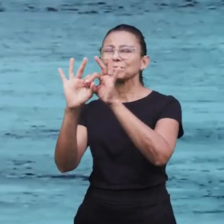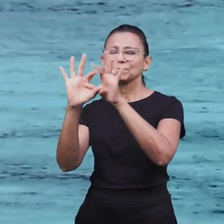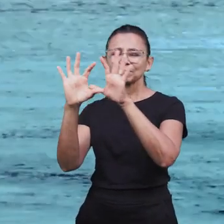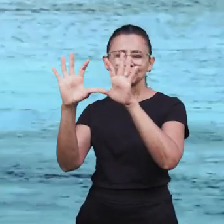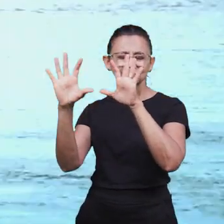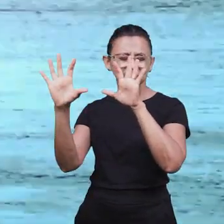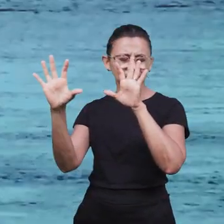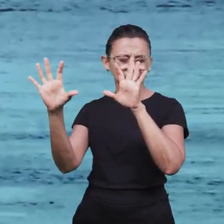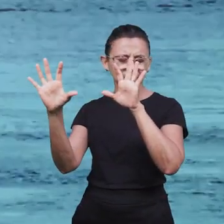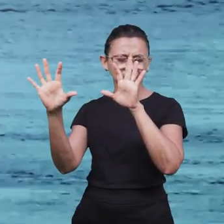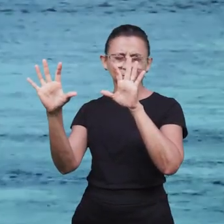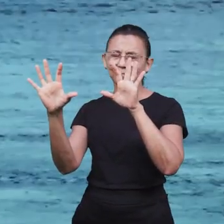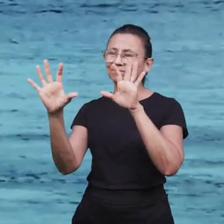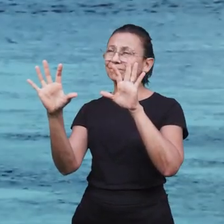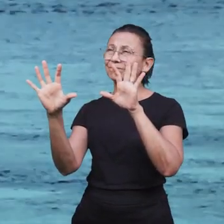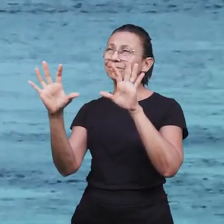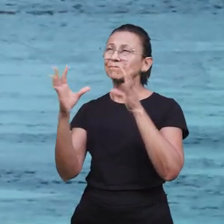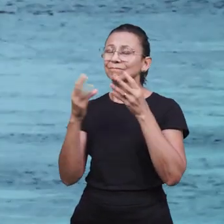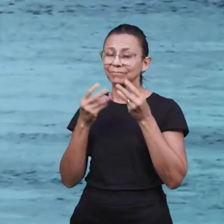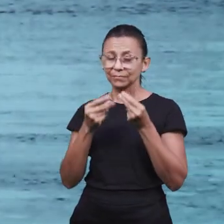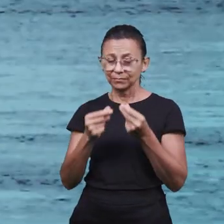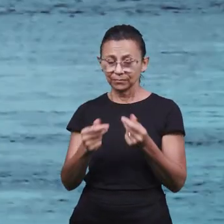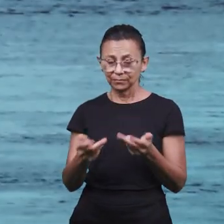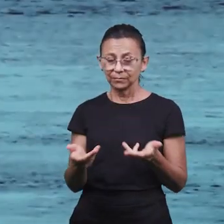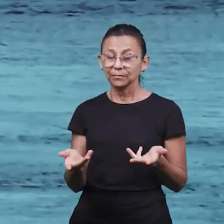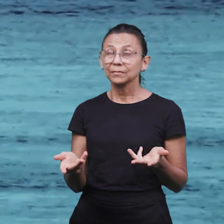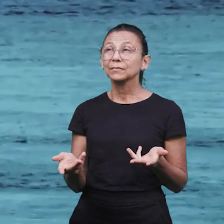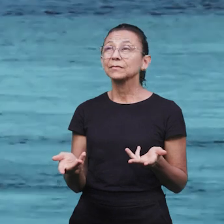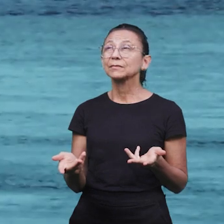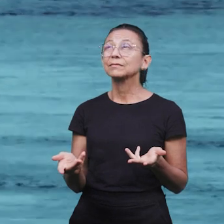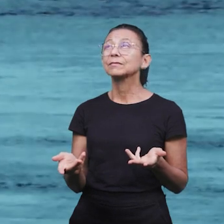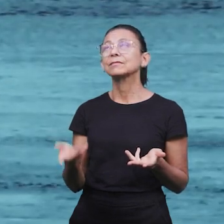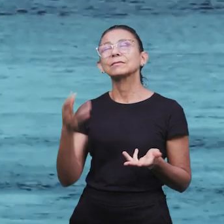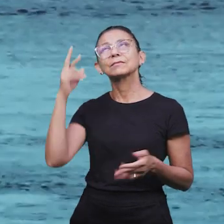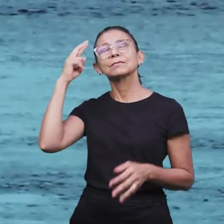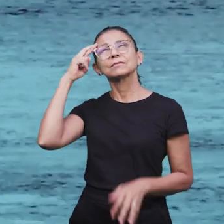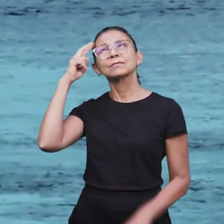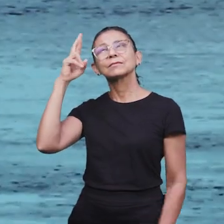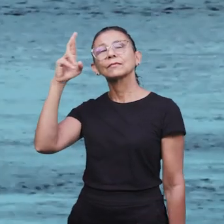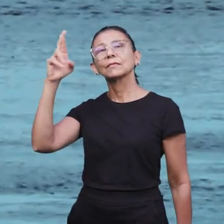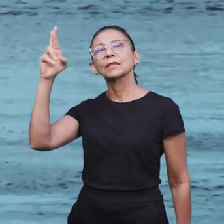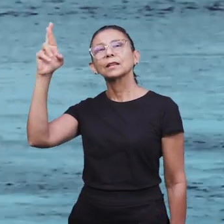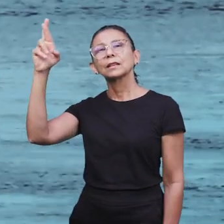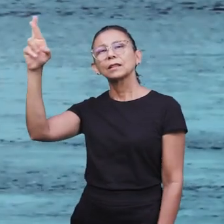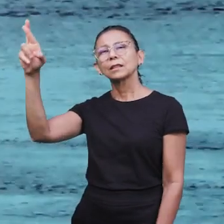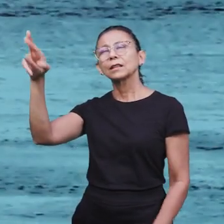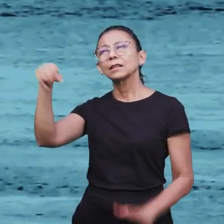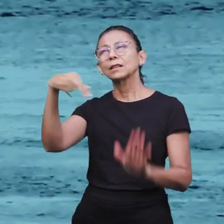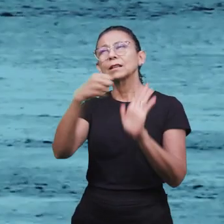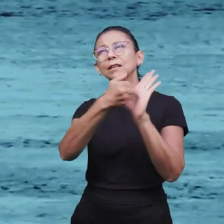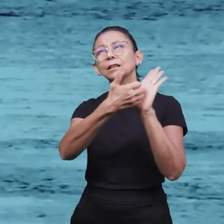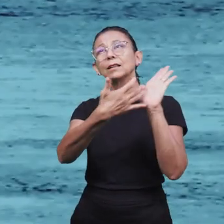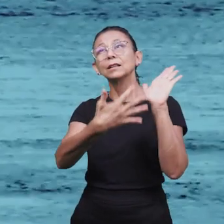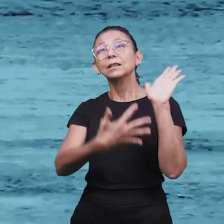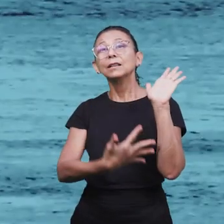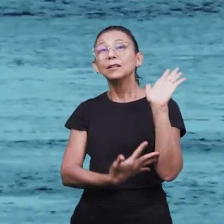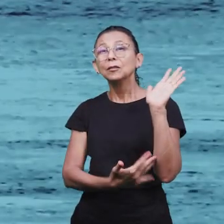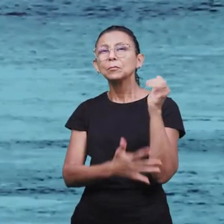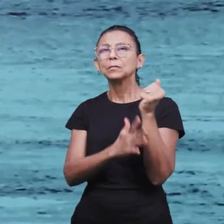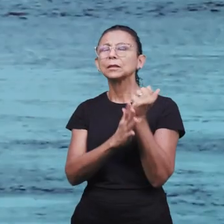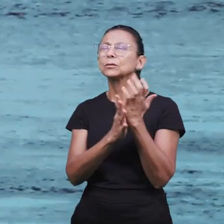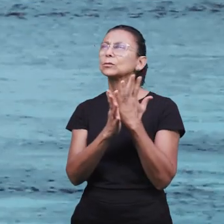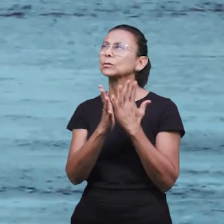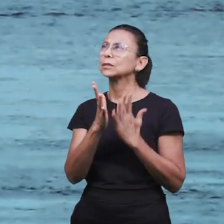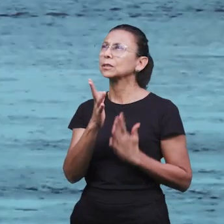comunhão não posso eu sentir, Senhor,